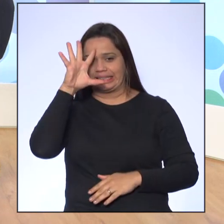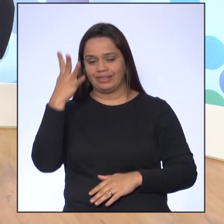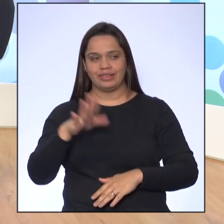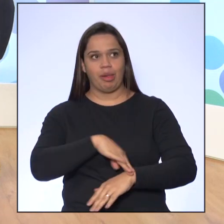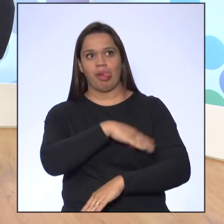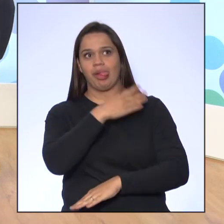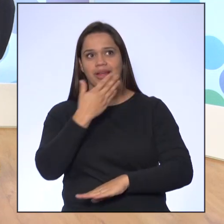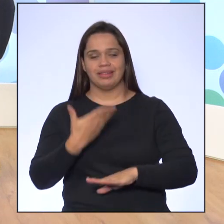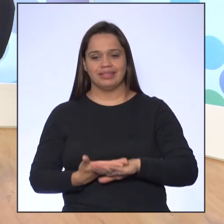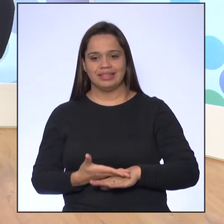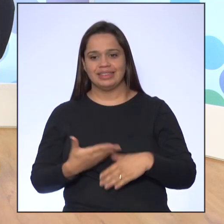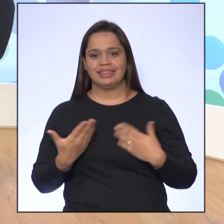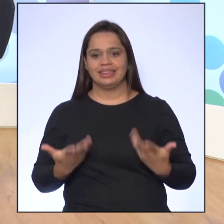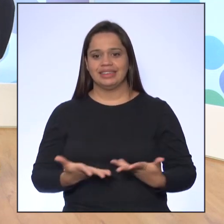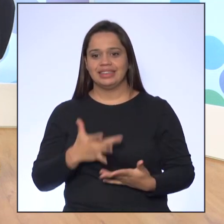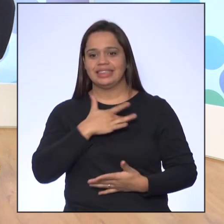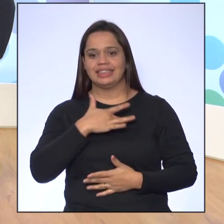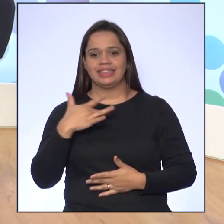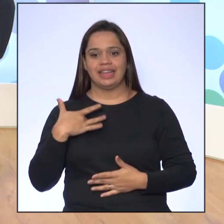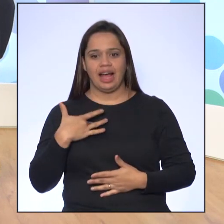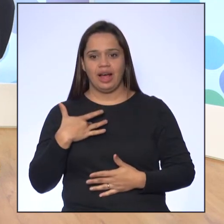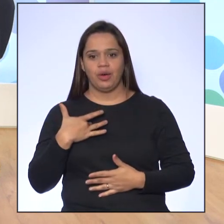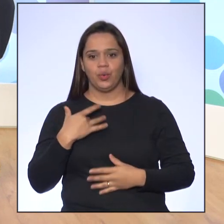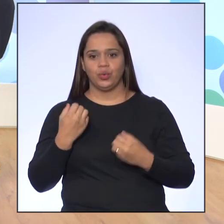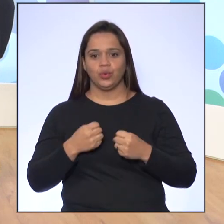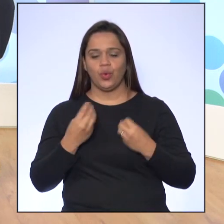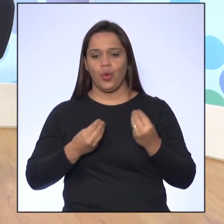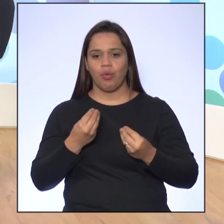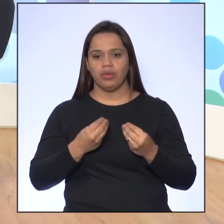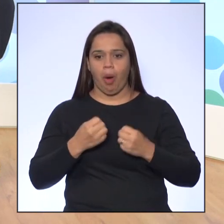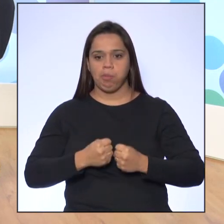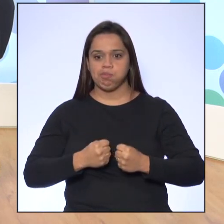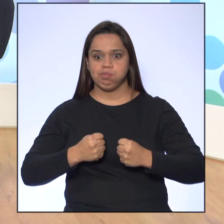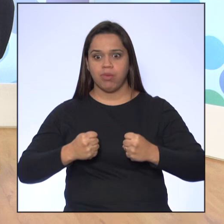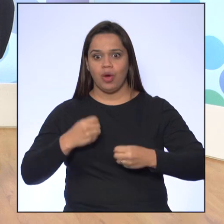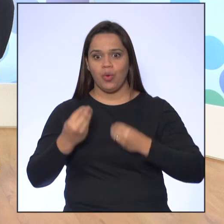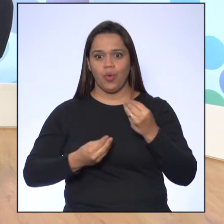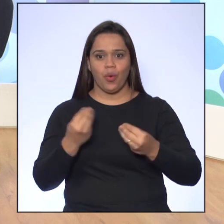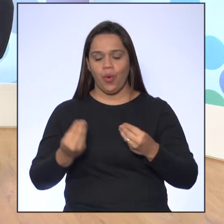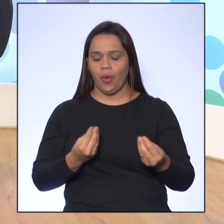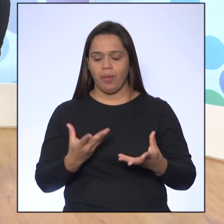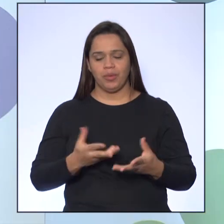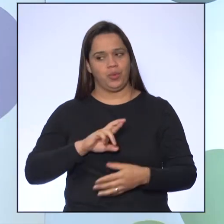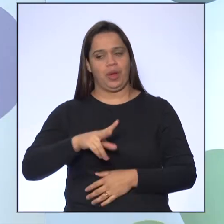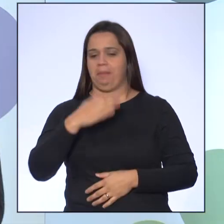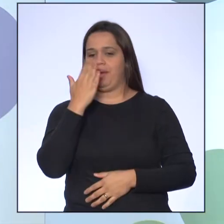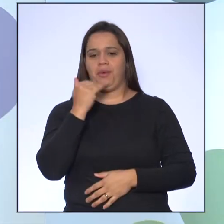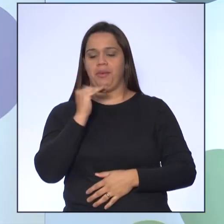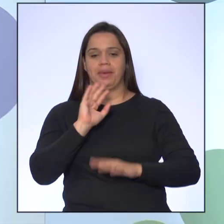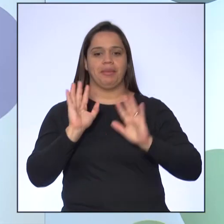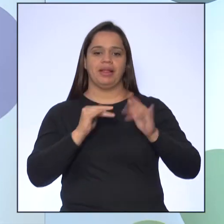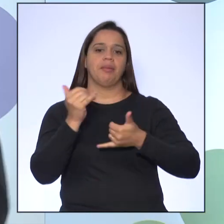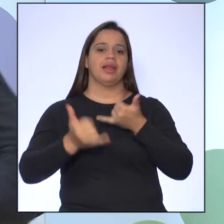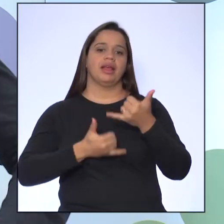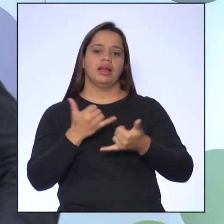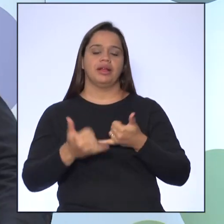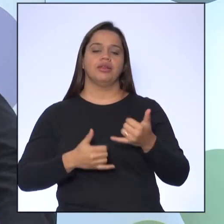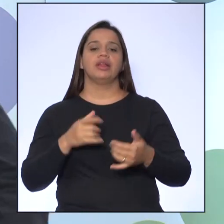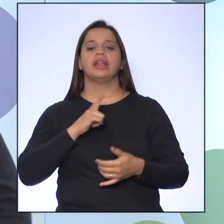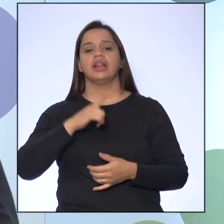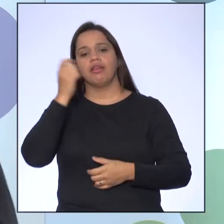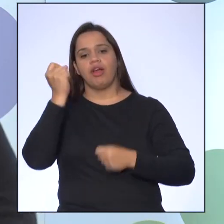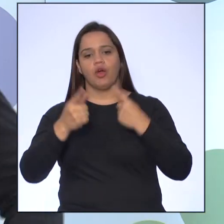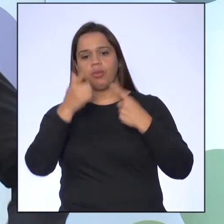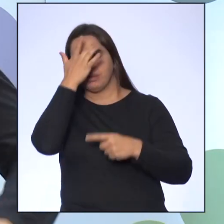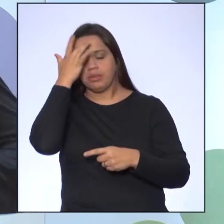dia. A sua saúde, o seu tamanho, como é que você fica? Não é para comer, gente. Tô brincando, mas assim, algumas pessoas falaram comer, mas acho que